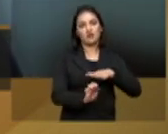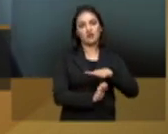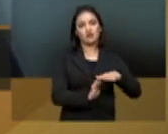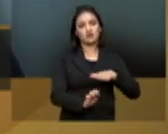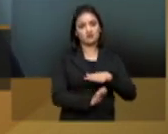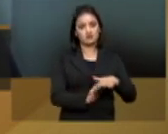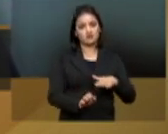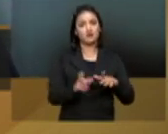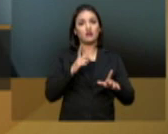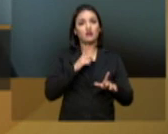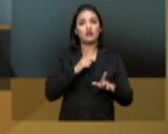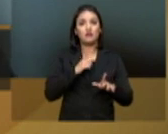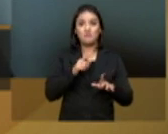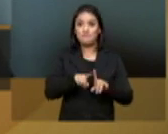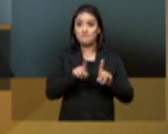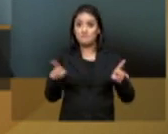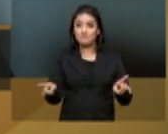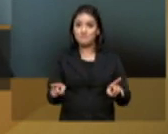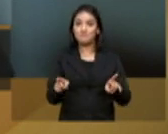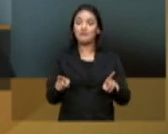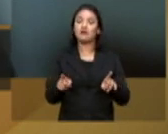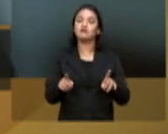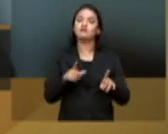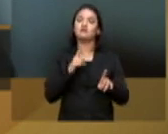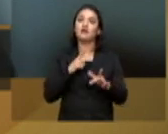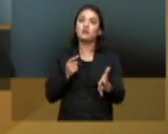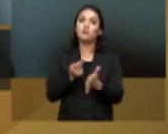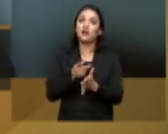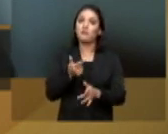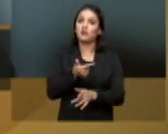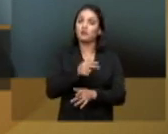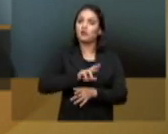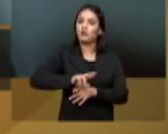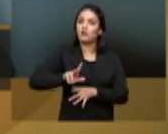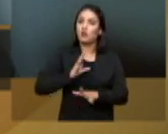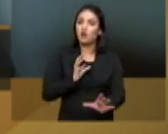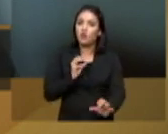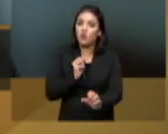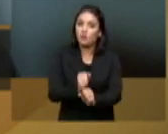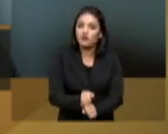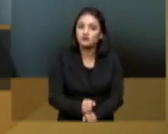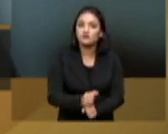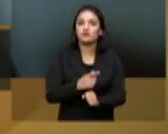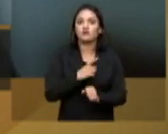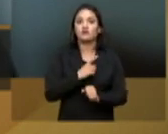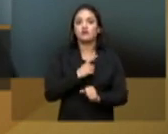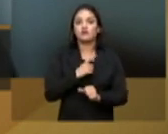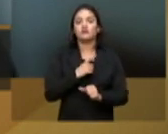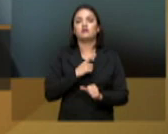não cumulativo, estando presente o desenvolvimento de função